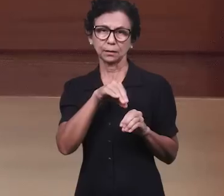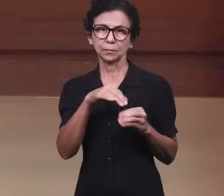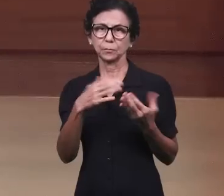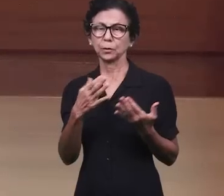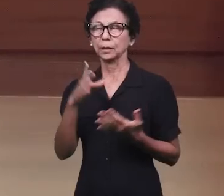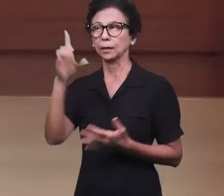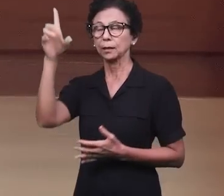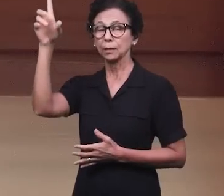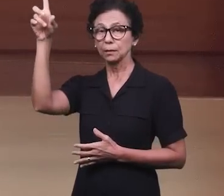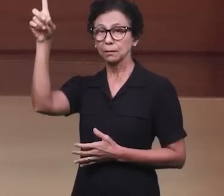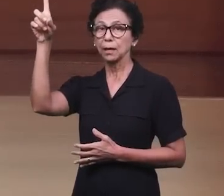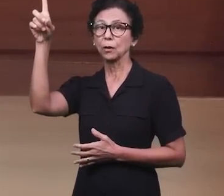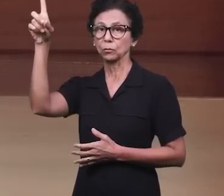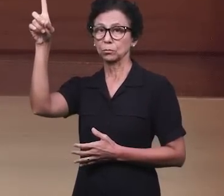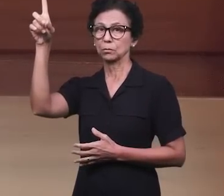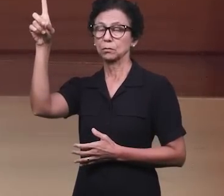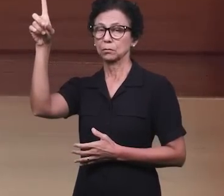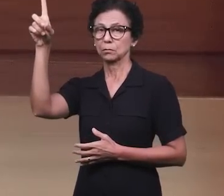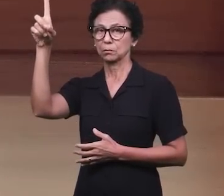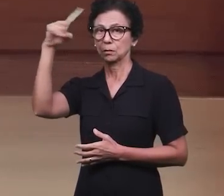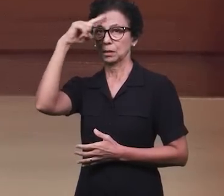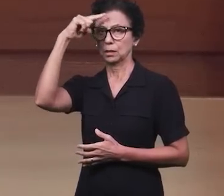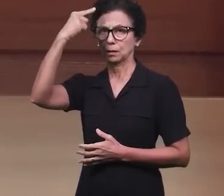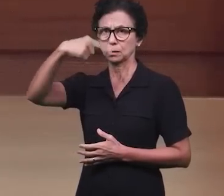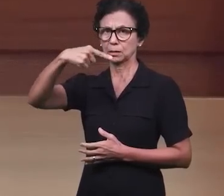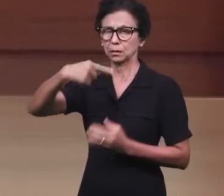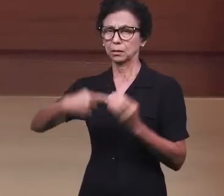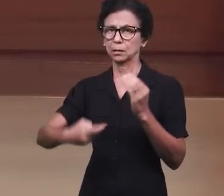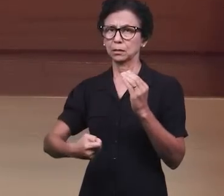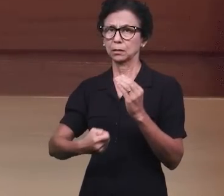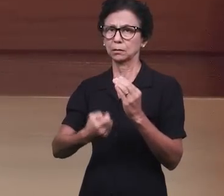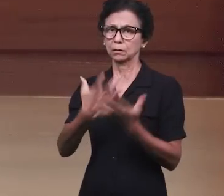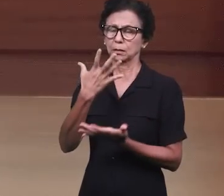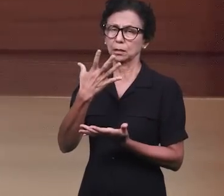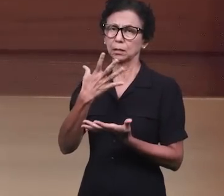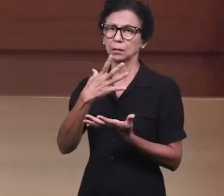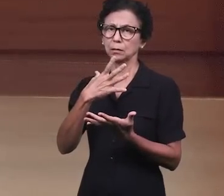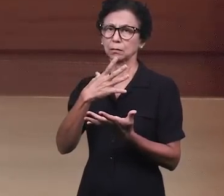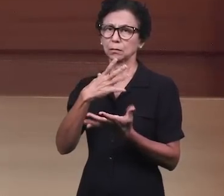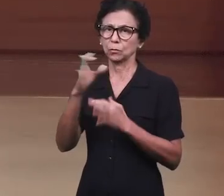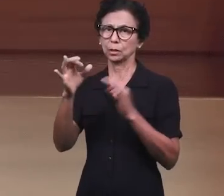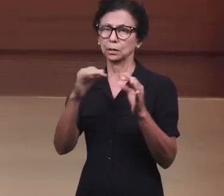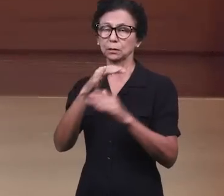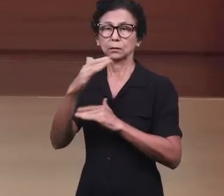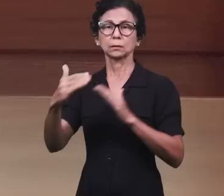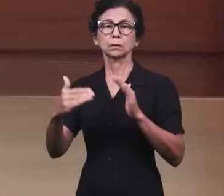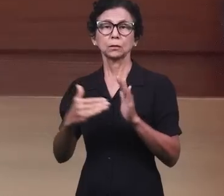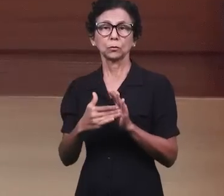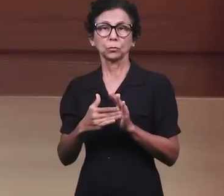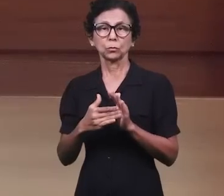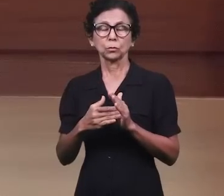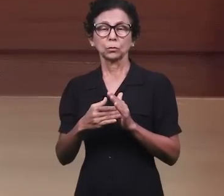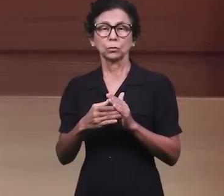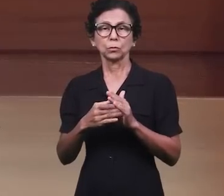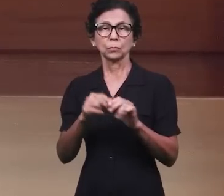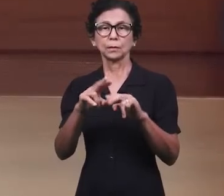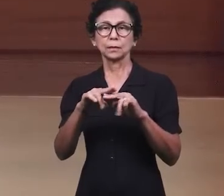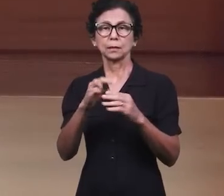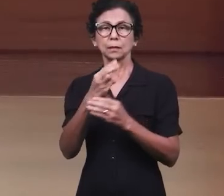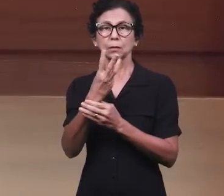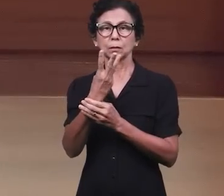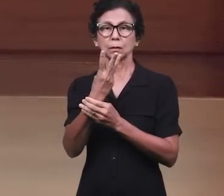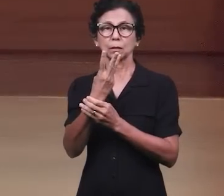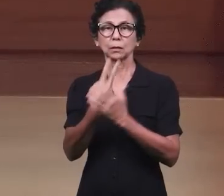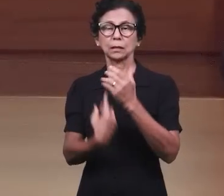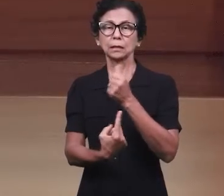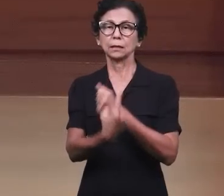que o Senhor realiza, ela é realizada pela Trindade, é o Pai, o Filho e o Espírito Santo. E nesse texto nós vemos aqui essa operação.